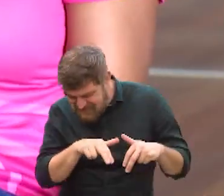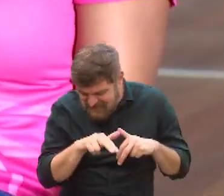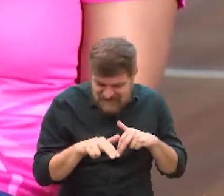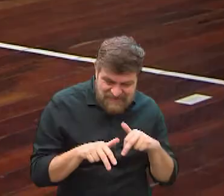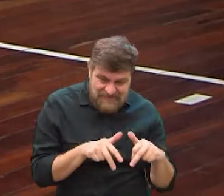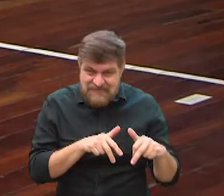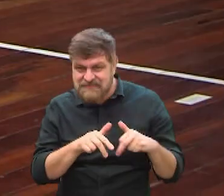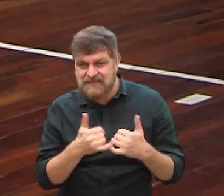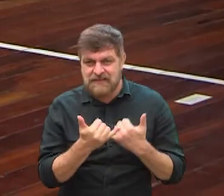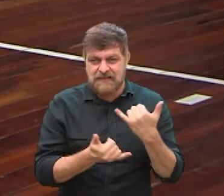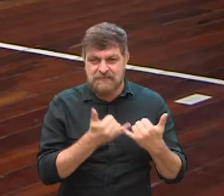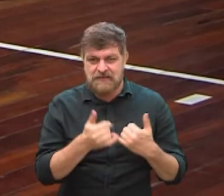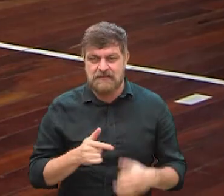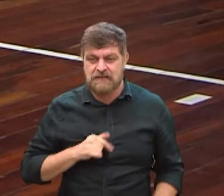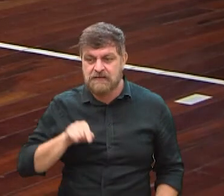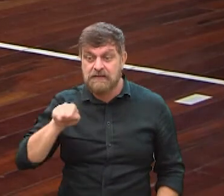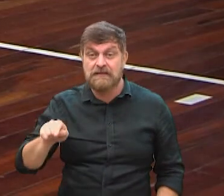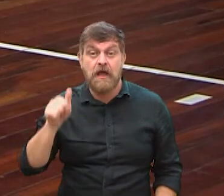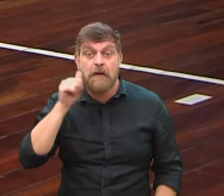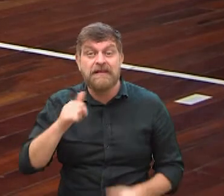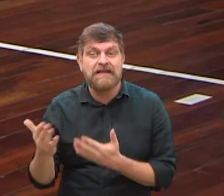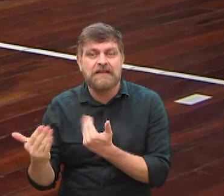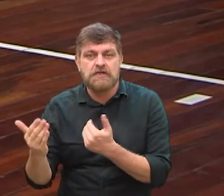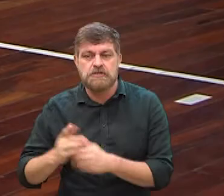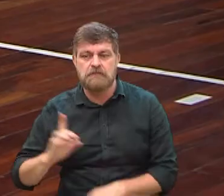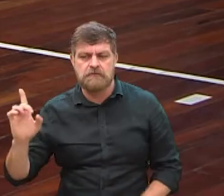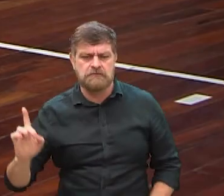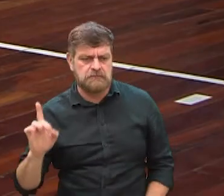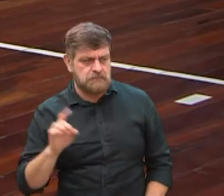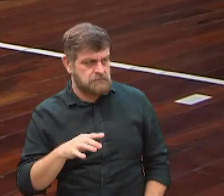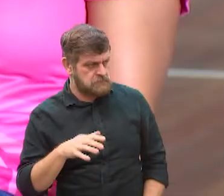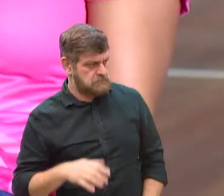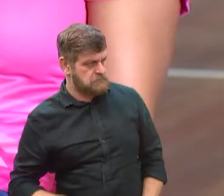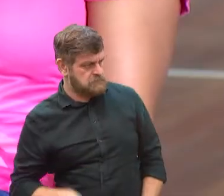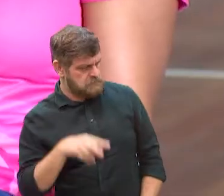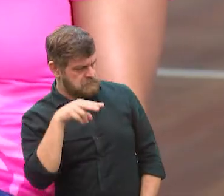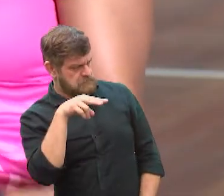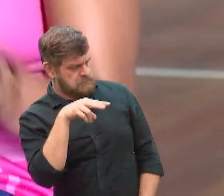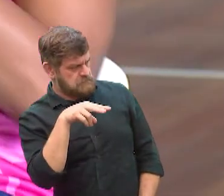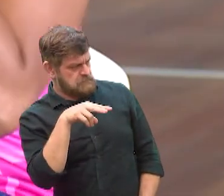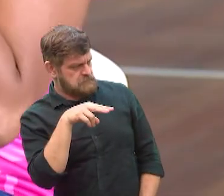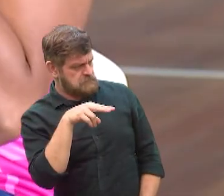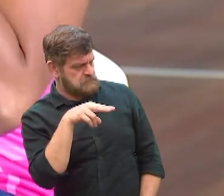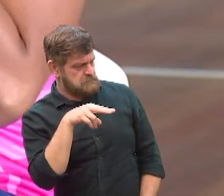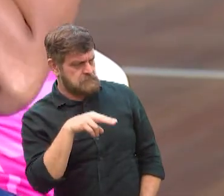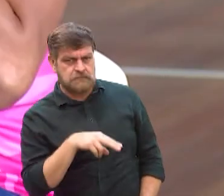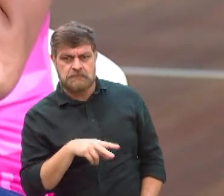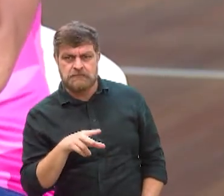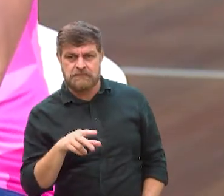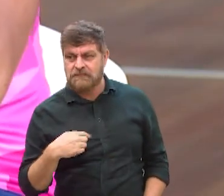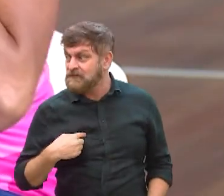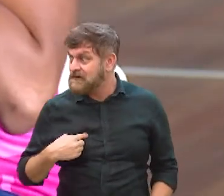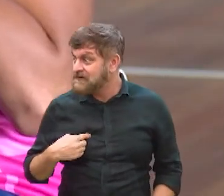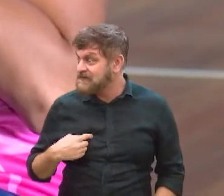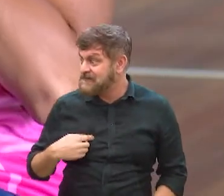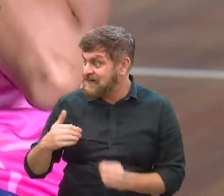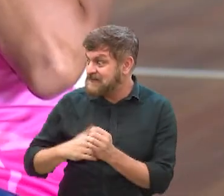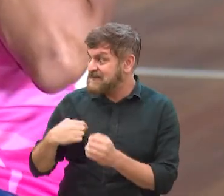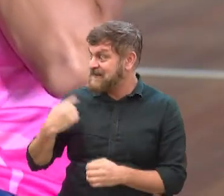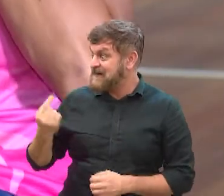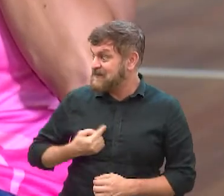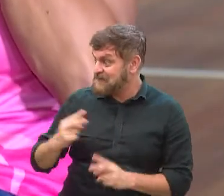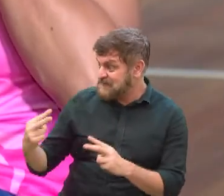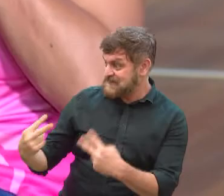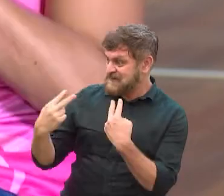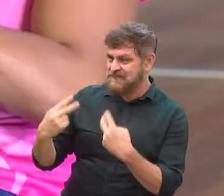brincando, né? Sim. E aí uma das novinhas, das meninas mais novas, entrou no vestiário, ficou assim, e eu... Ai, meu Deus, agora você descobriu o nosso